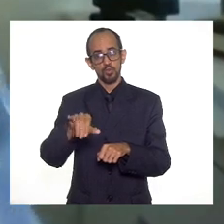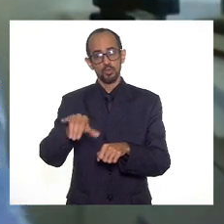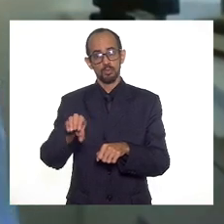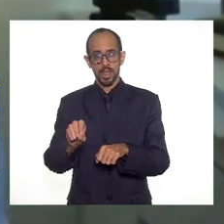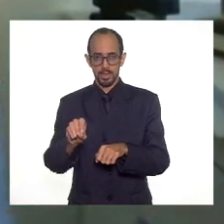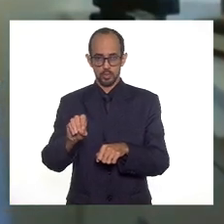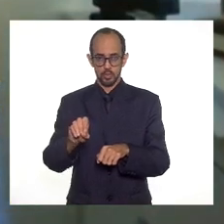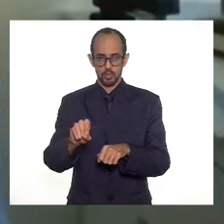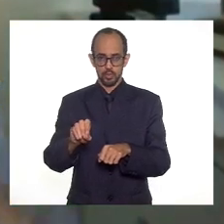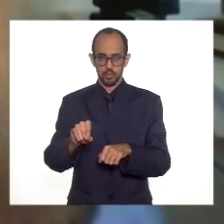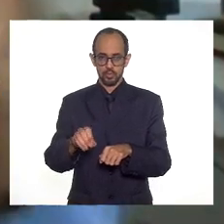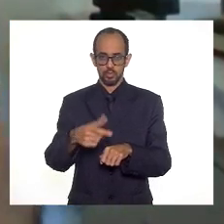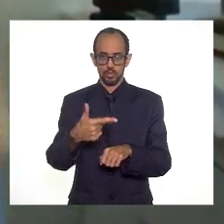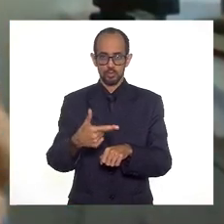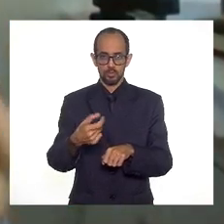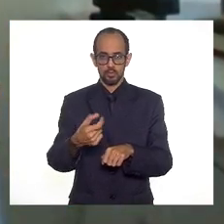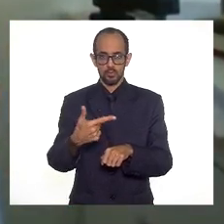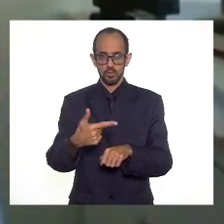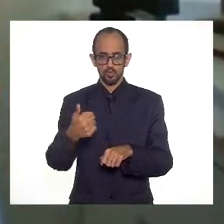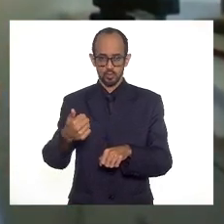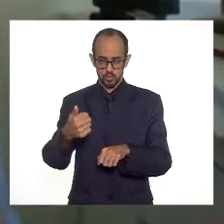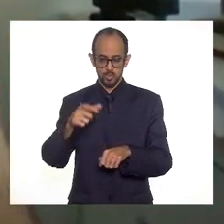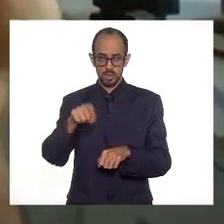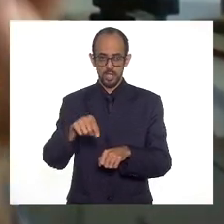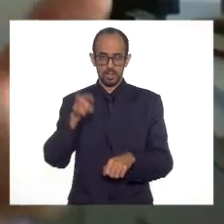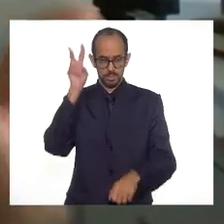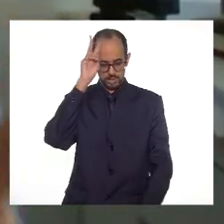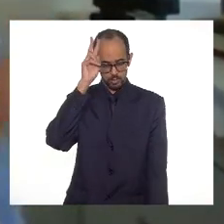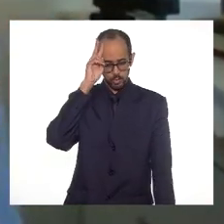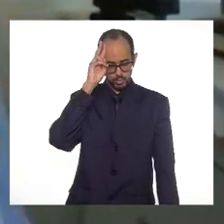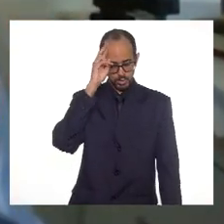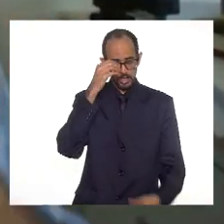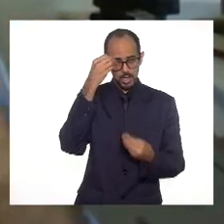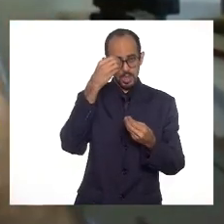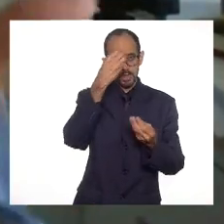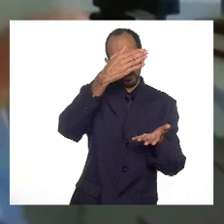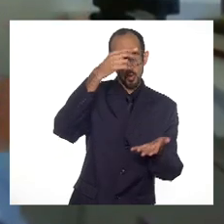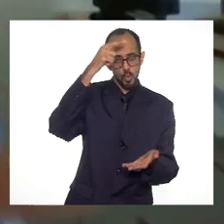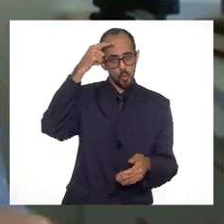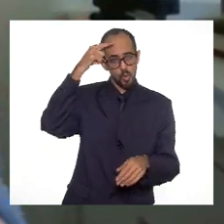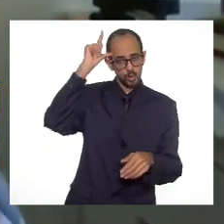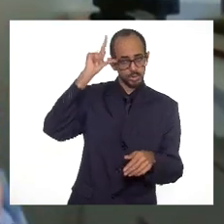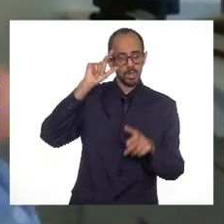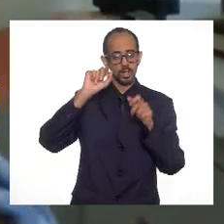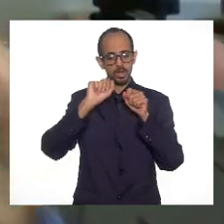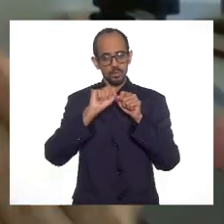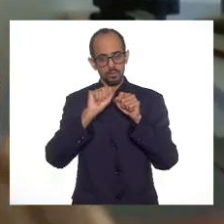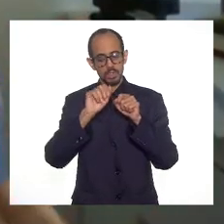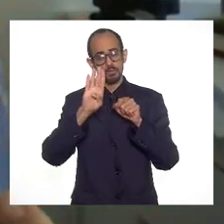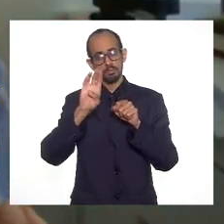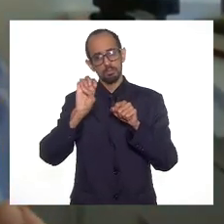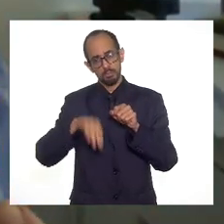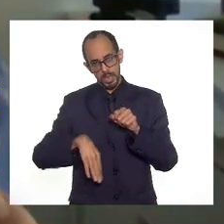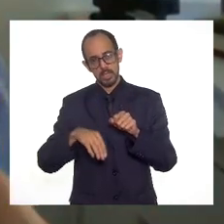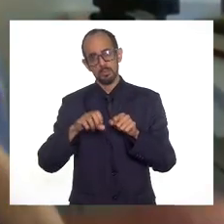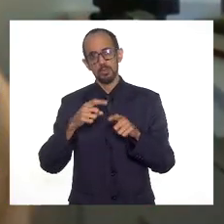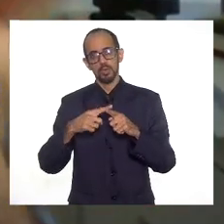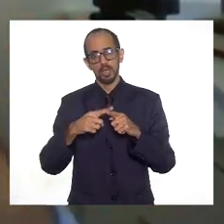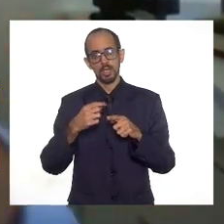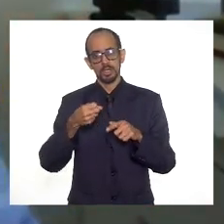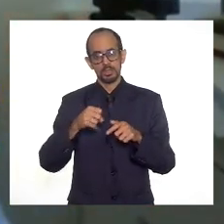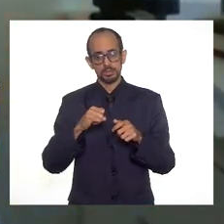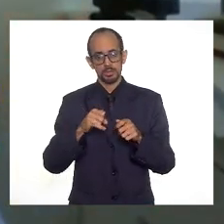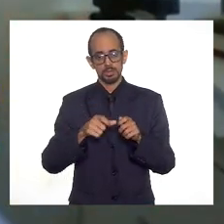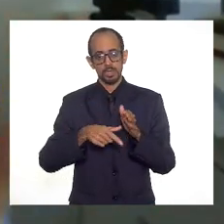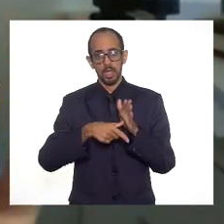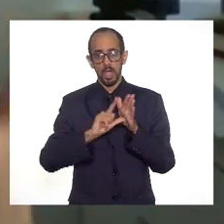maio deste ano, até segunda-feira. E ele entregou ontem, e o fez muito bem. Quanto mais cedo entrega, mais